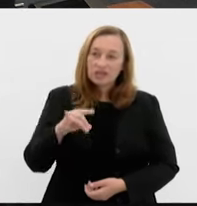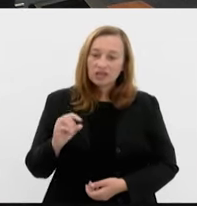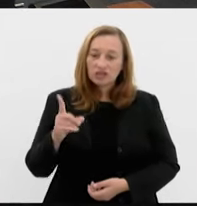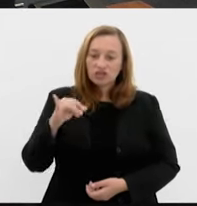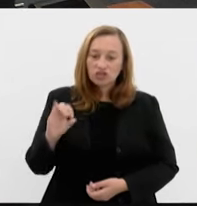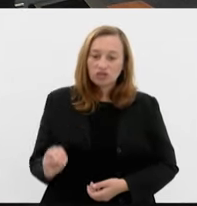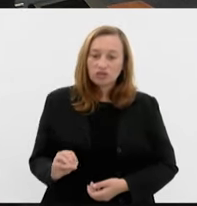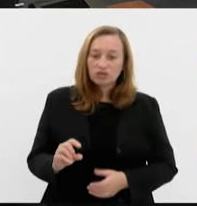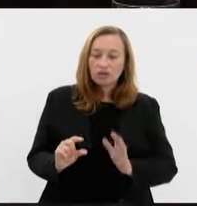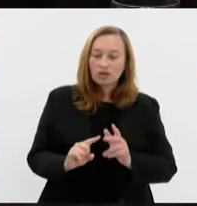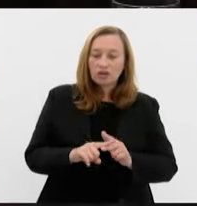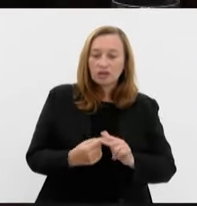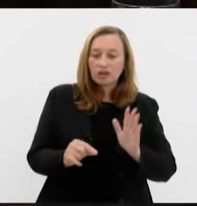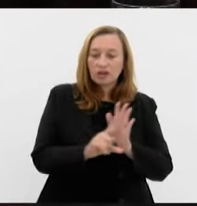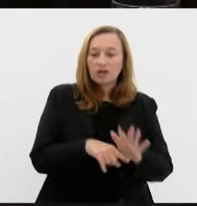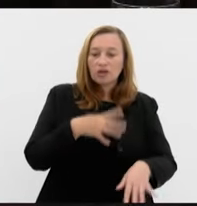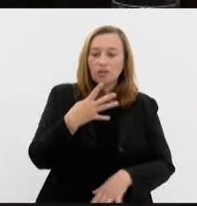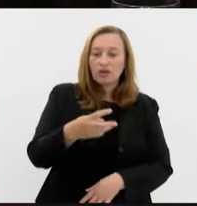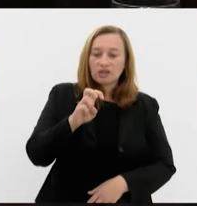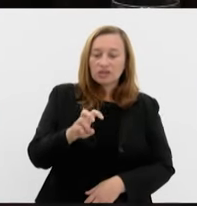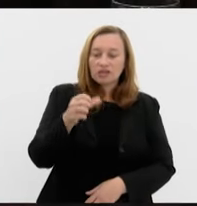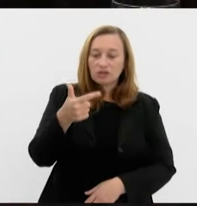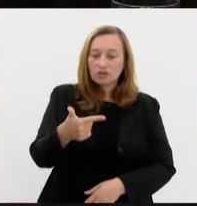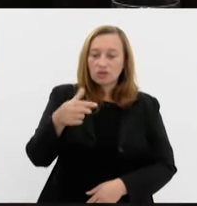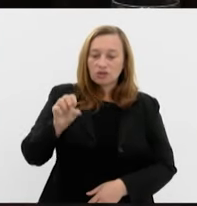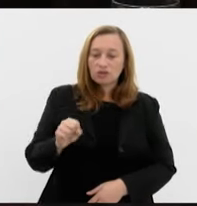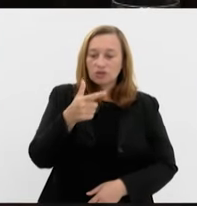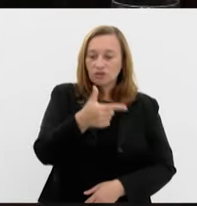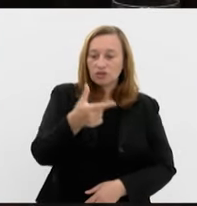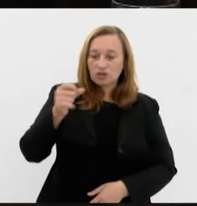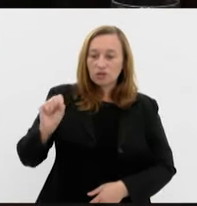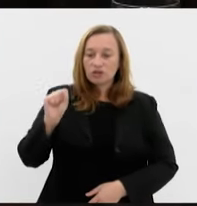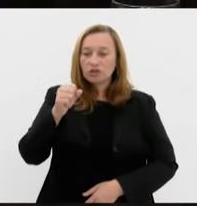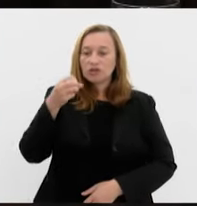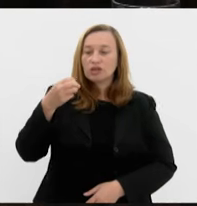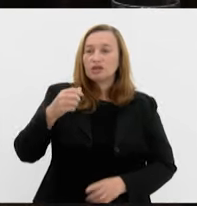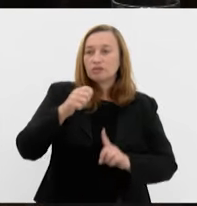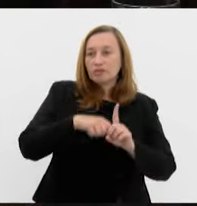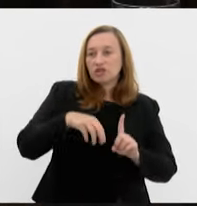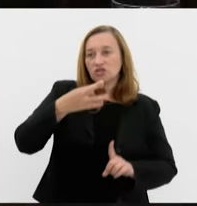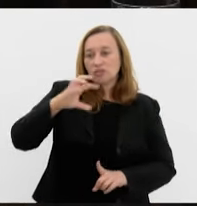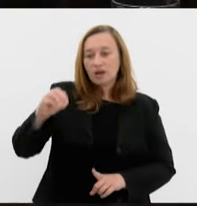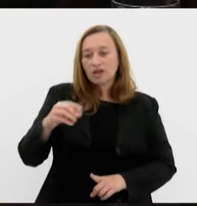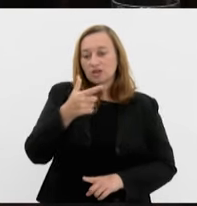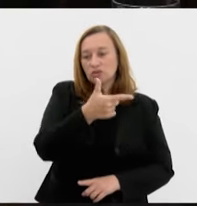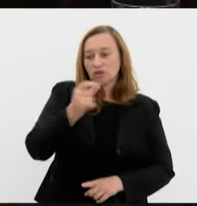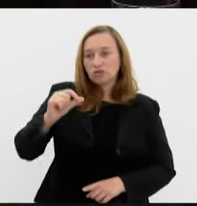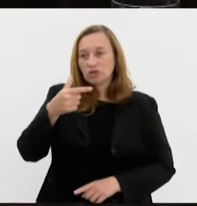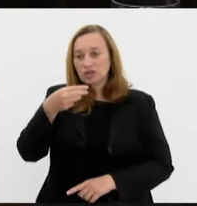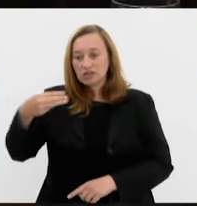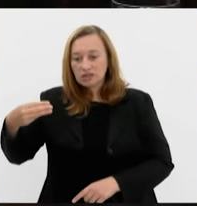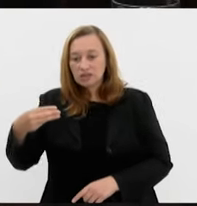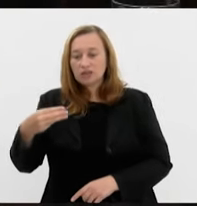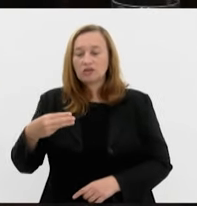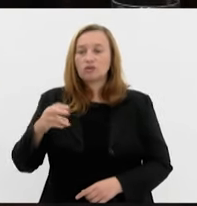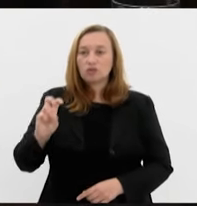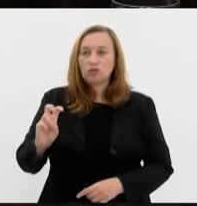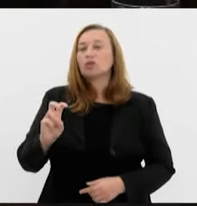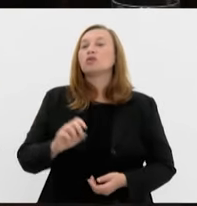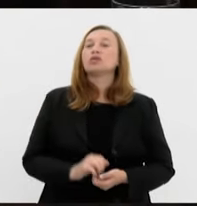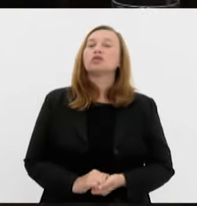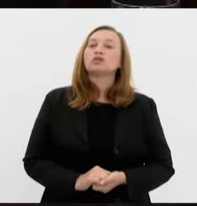altera a lei 4528 de 28 de março de 2005 que estabelece as diretrizes para a